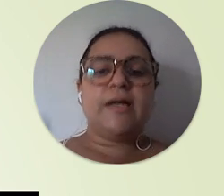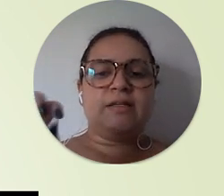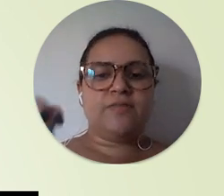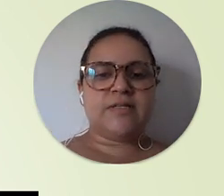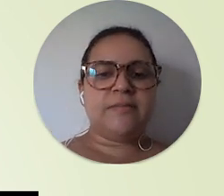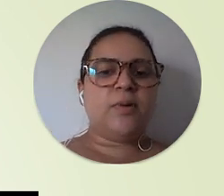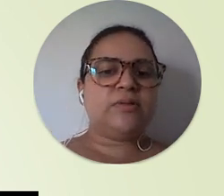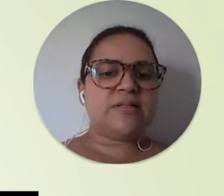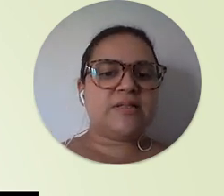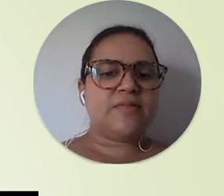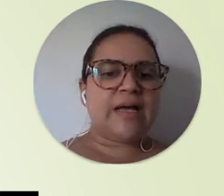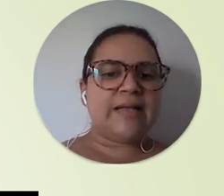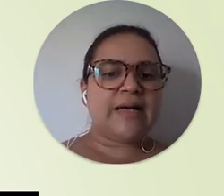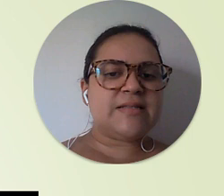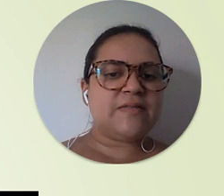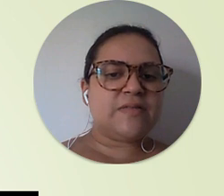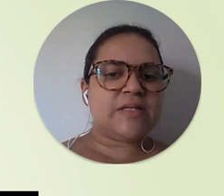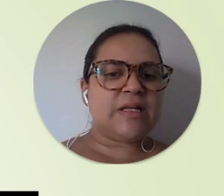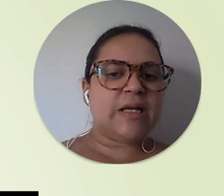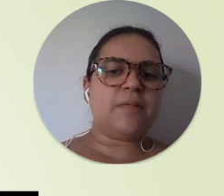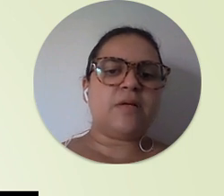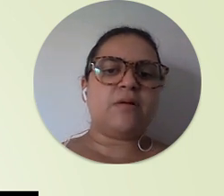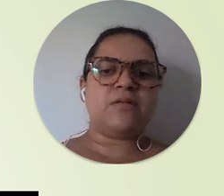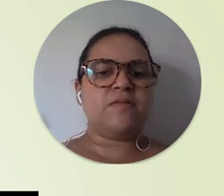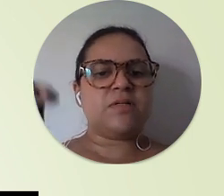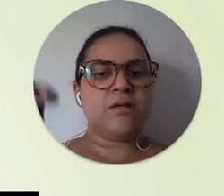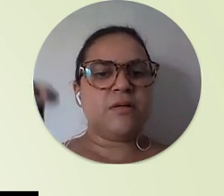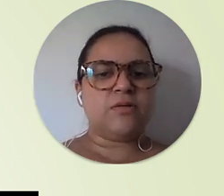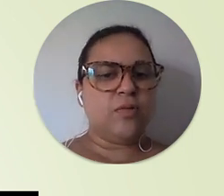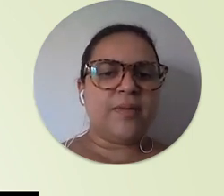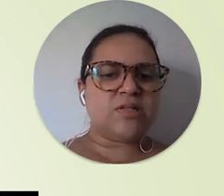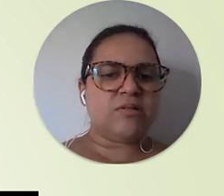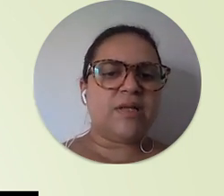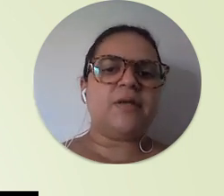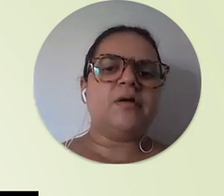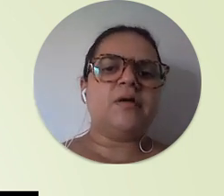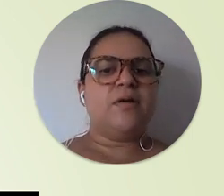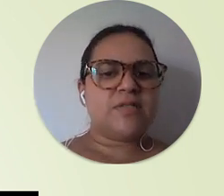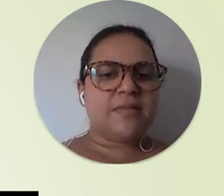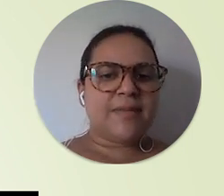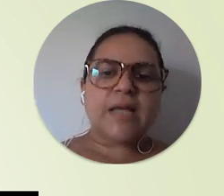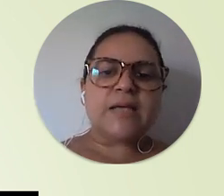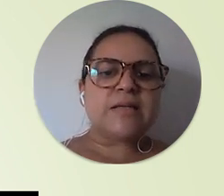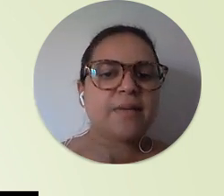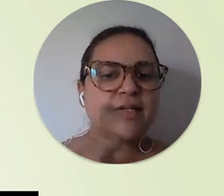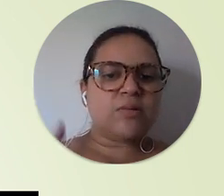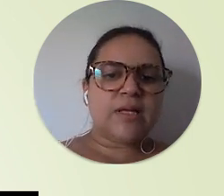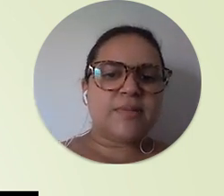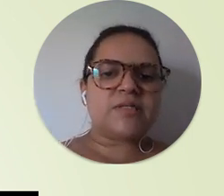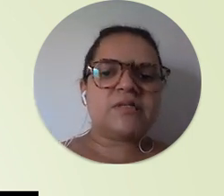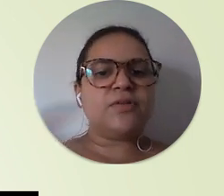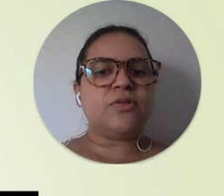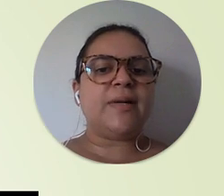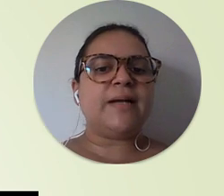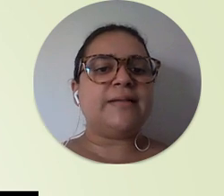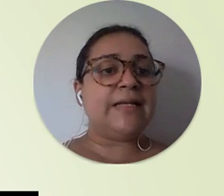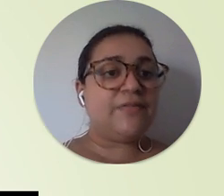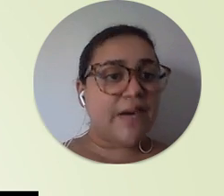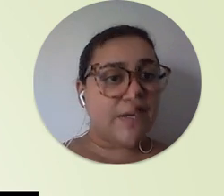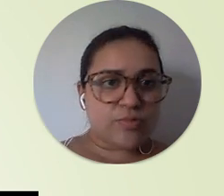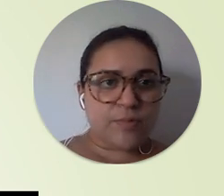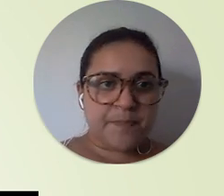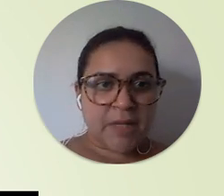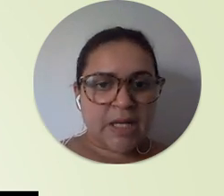tétano, então você bota a data se você lembra. Se você tomou, mas não lembra, você marca aqui sim, mas não lembra. Se não foi tomada,